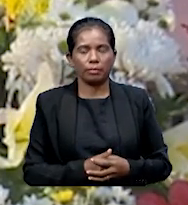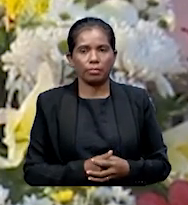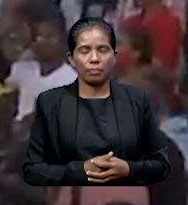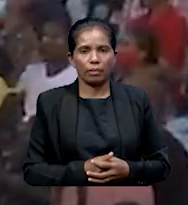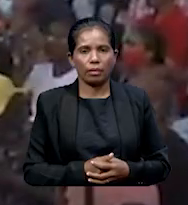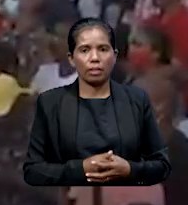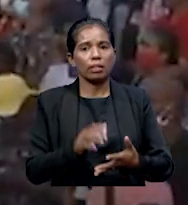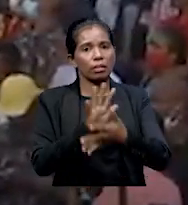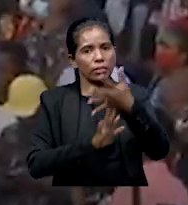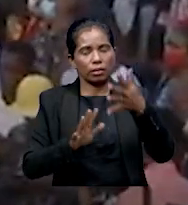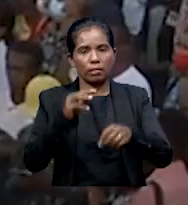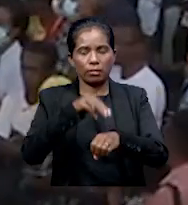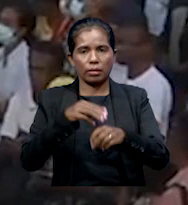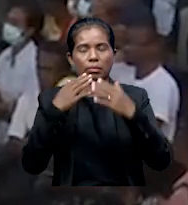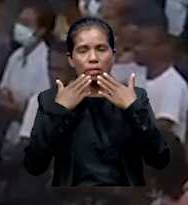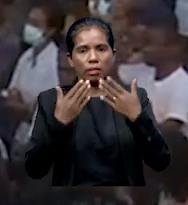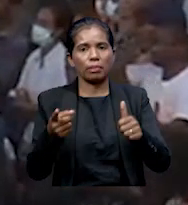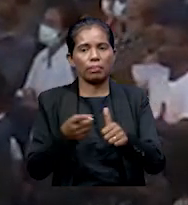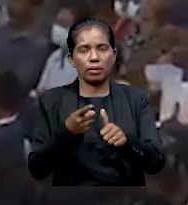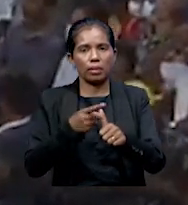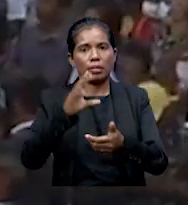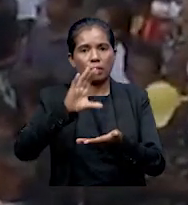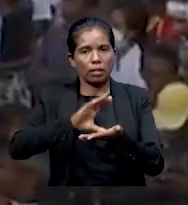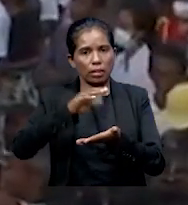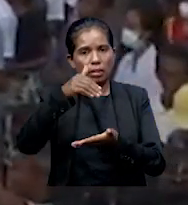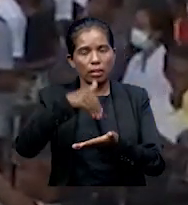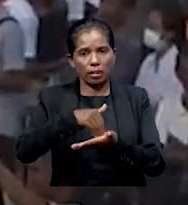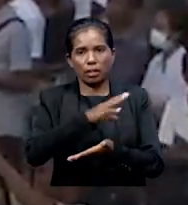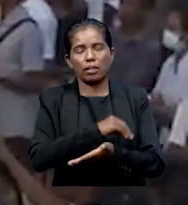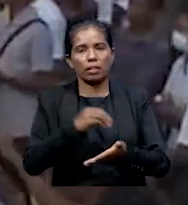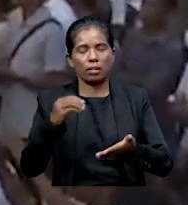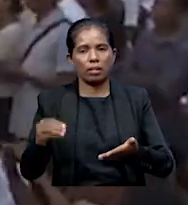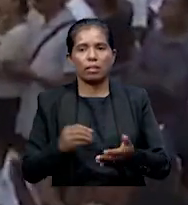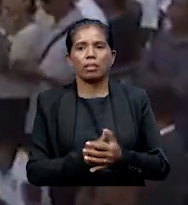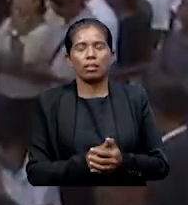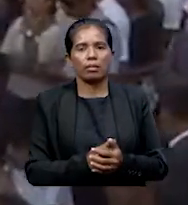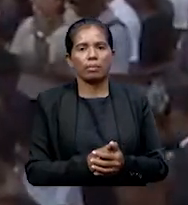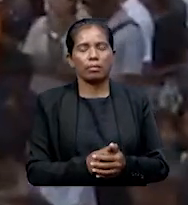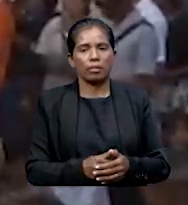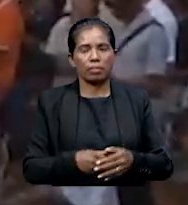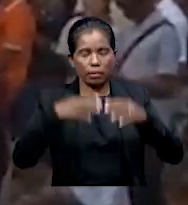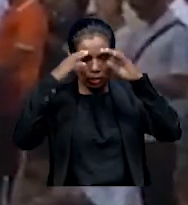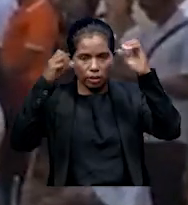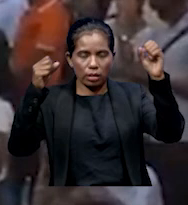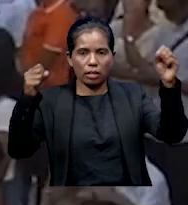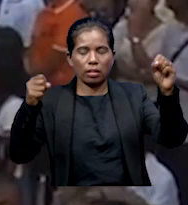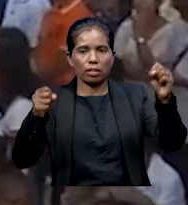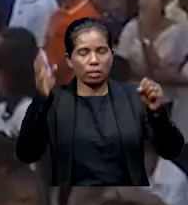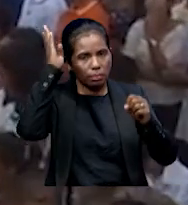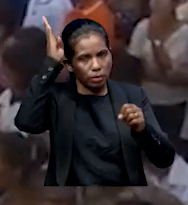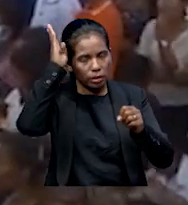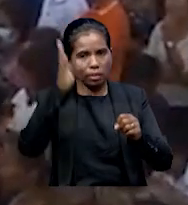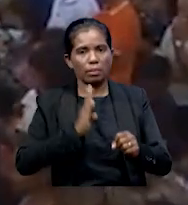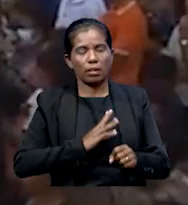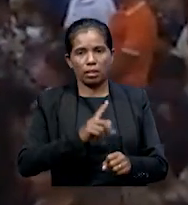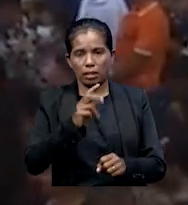Celebração missa agradecimento ba primeiro cardeal né participa Rusi, presidente episcopal timorense no bispo de Sese